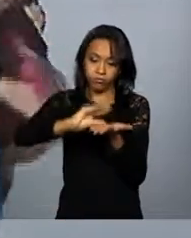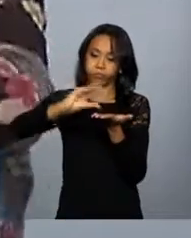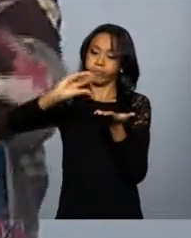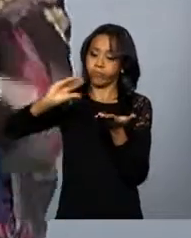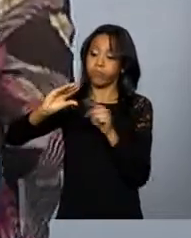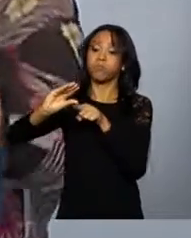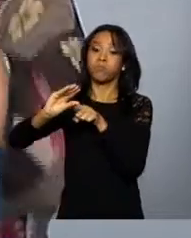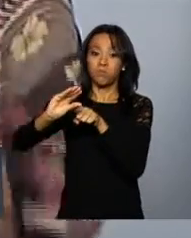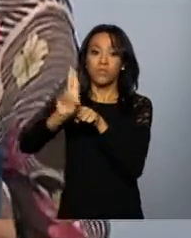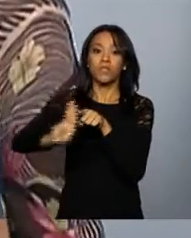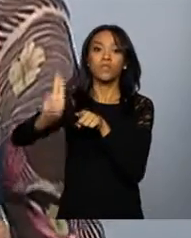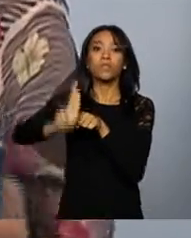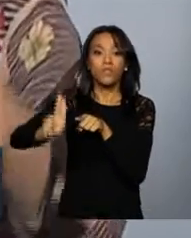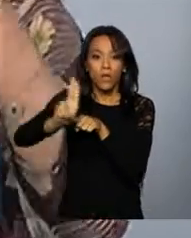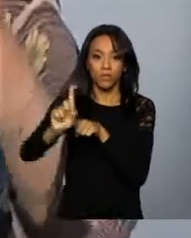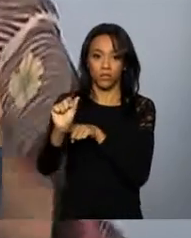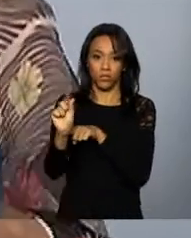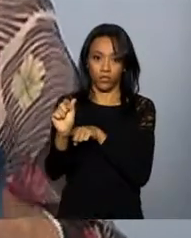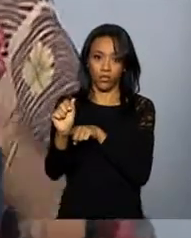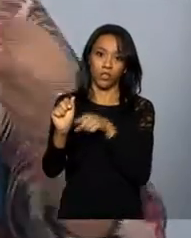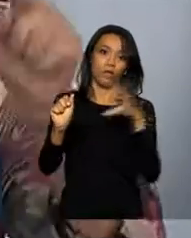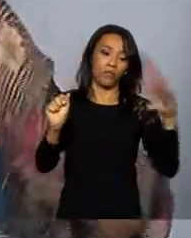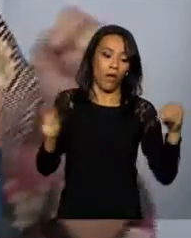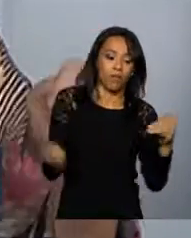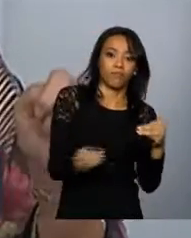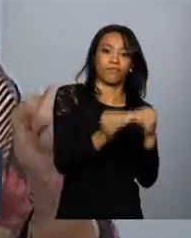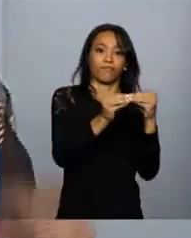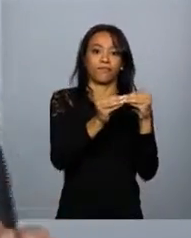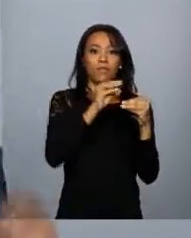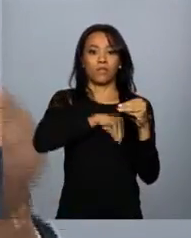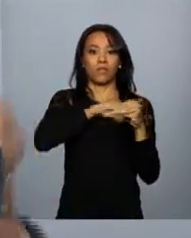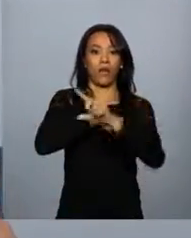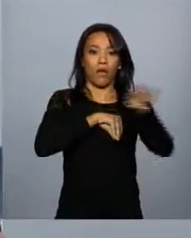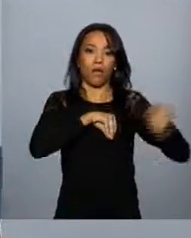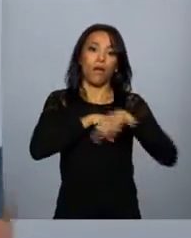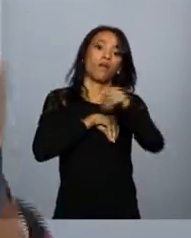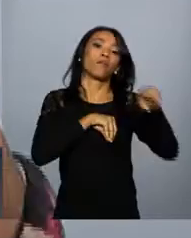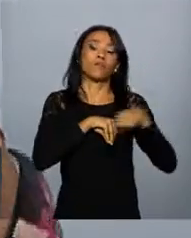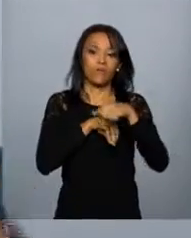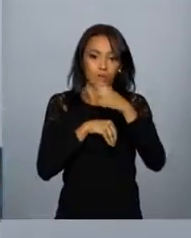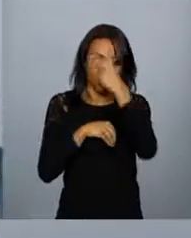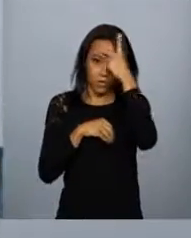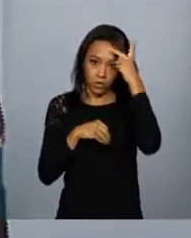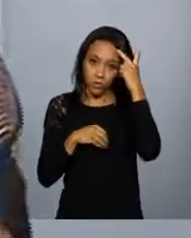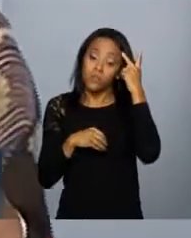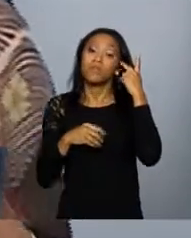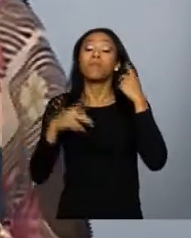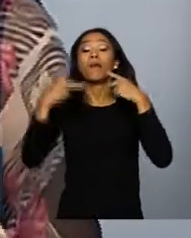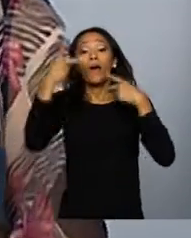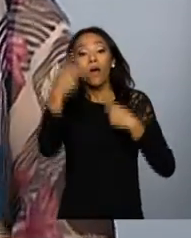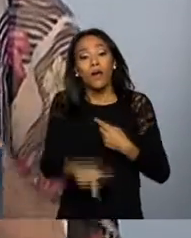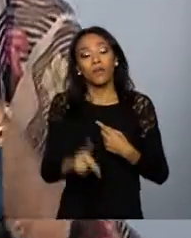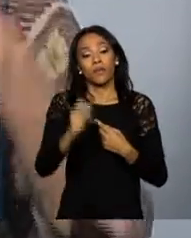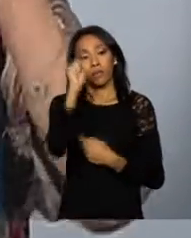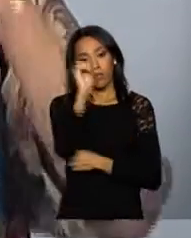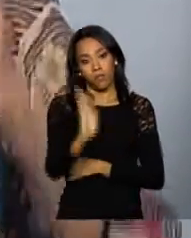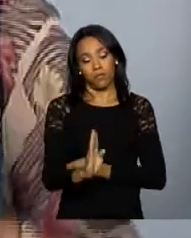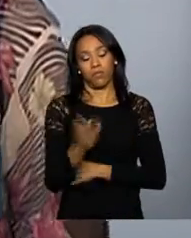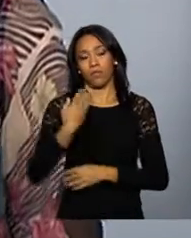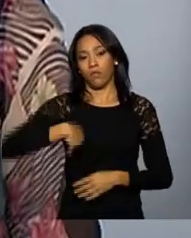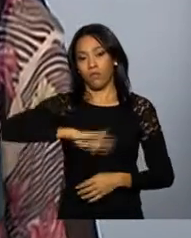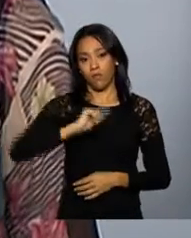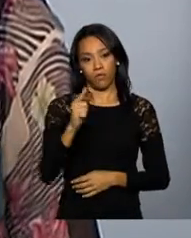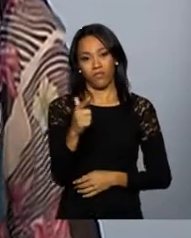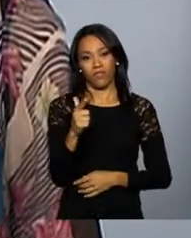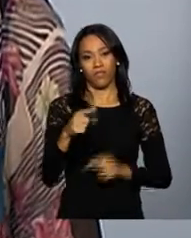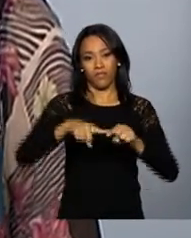para completar a renda das pessoas, para que no Brasil nós não tivéssemos